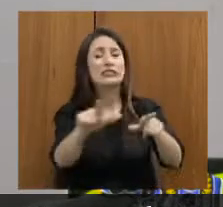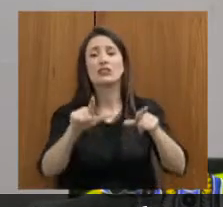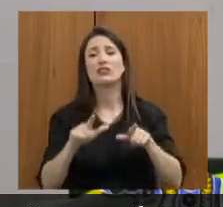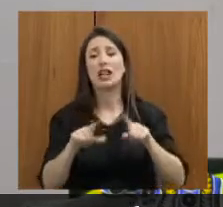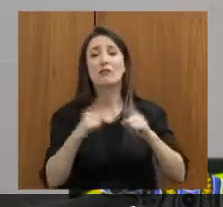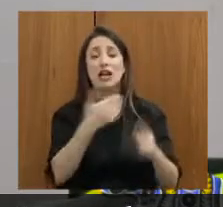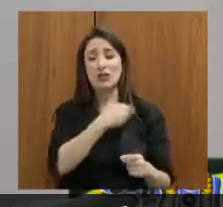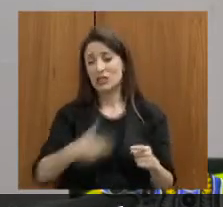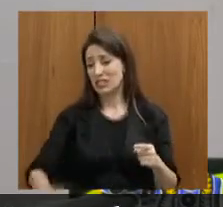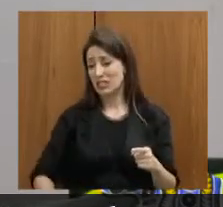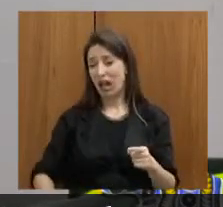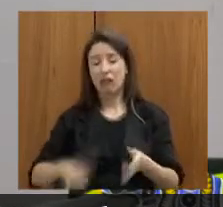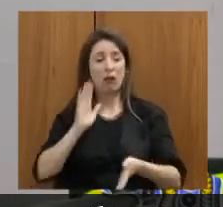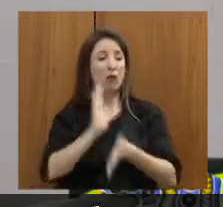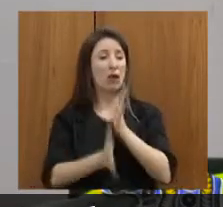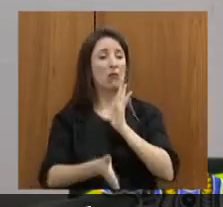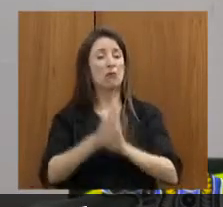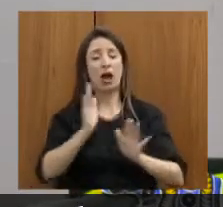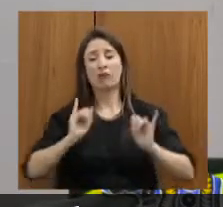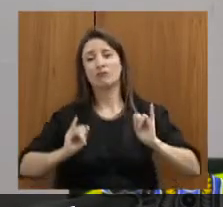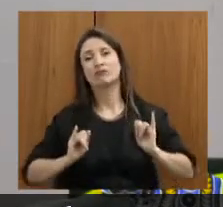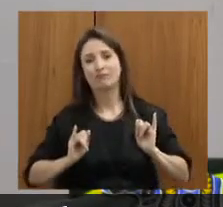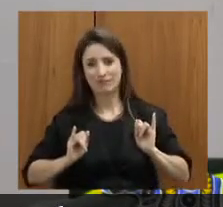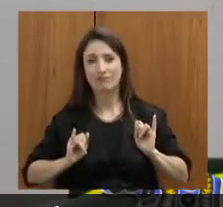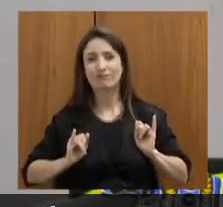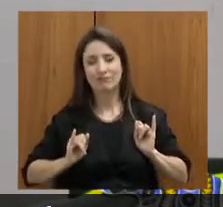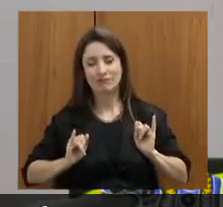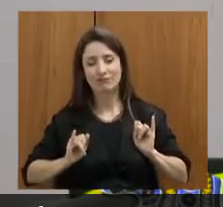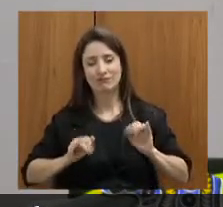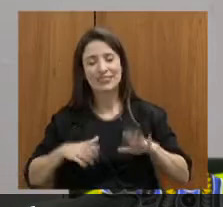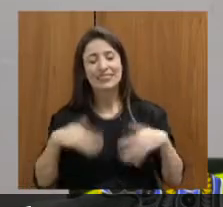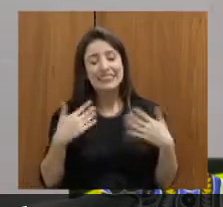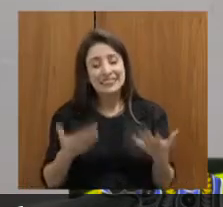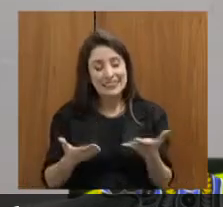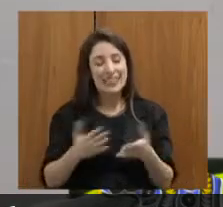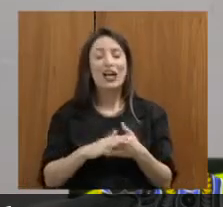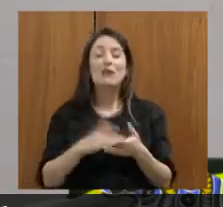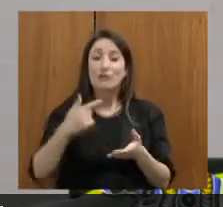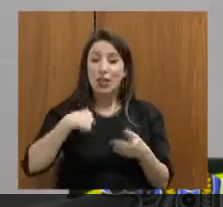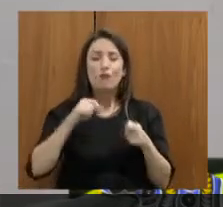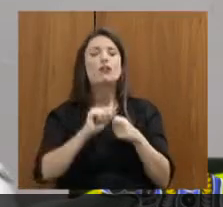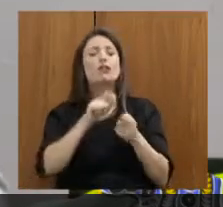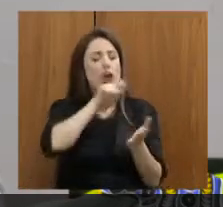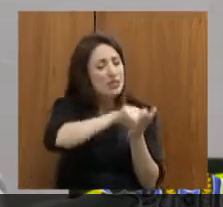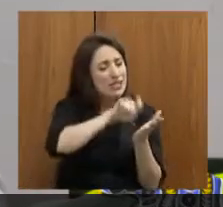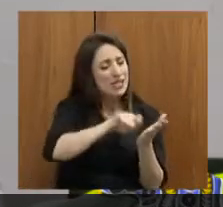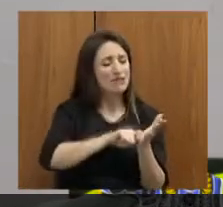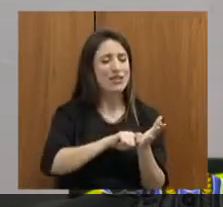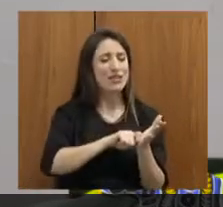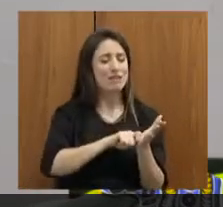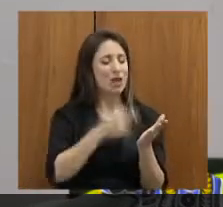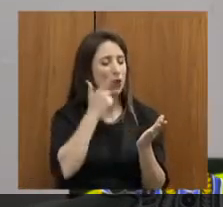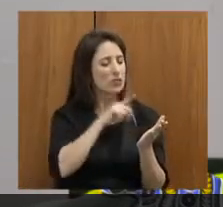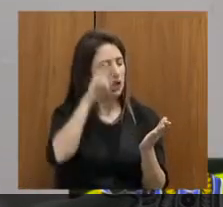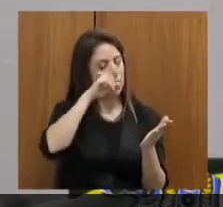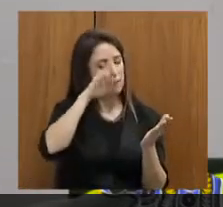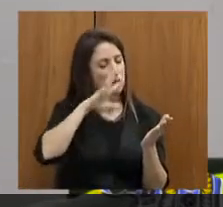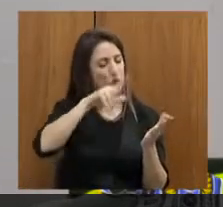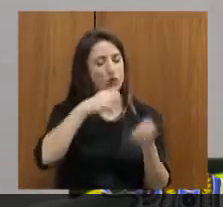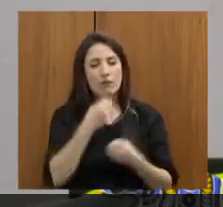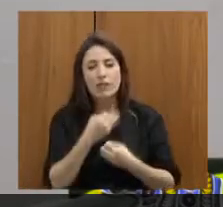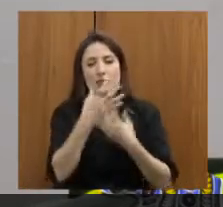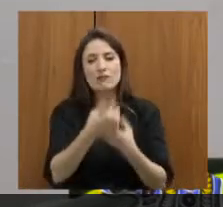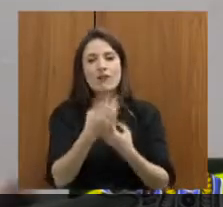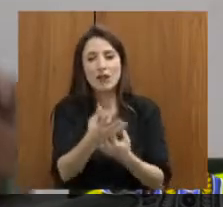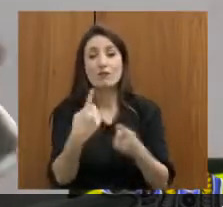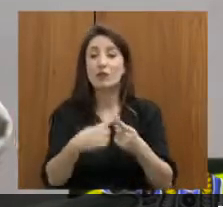É eu acabei me inscrevendo para desabafar um pouco porque o debate é o debate público